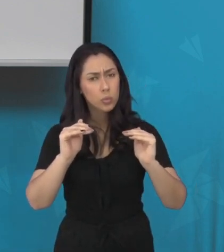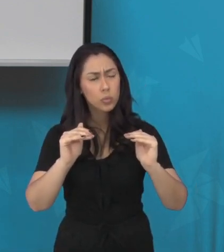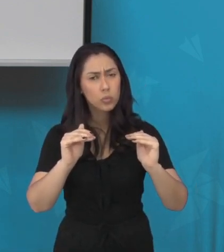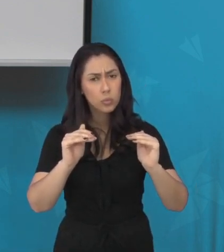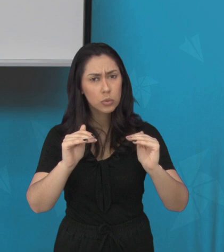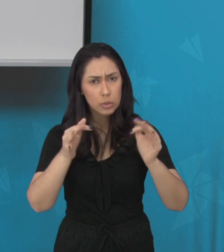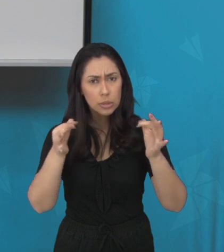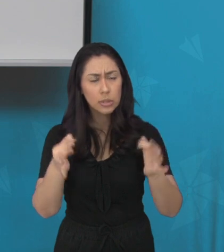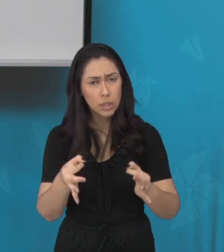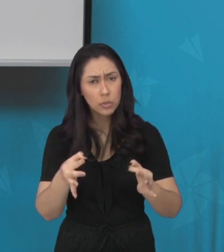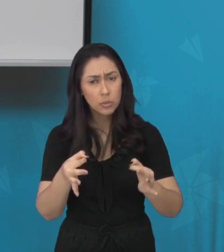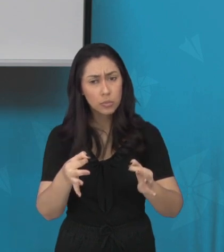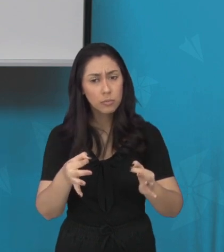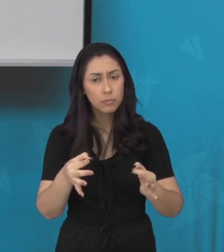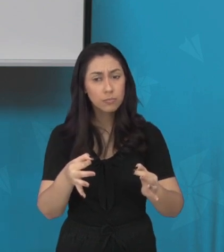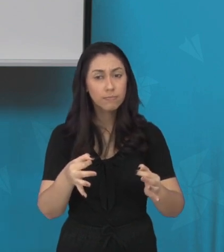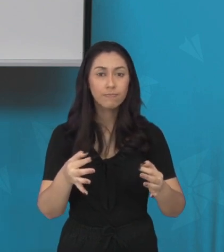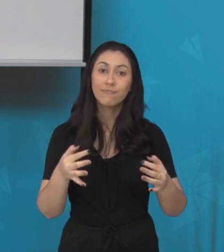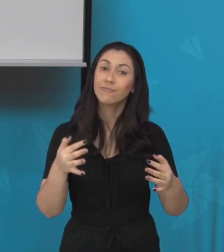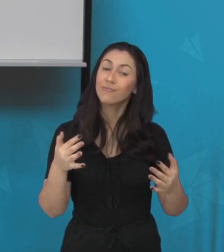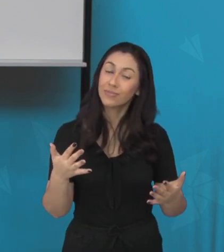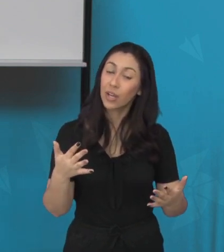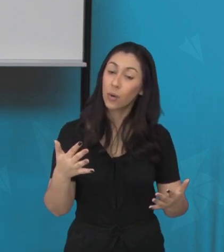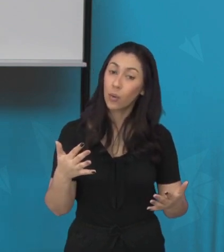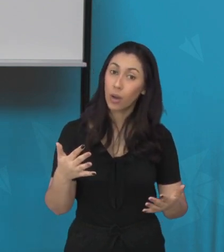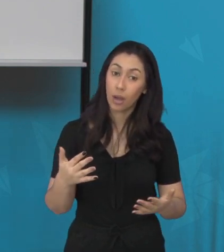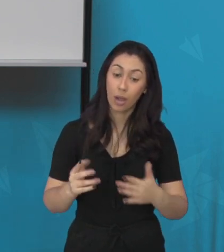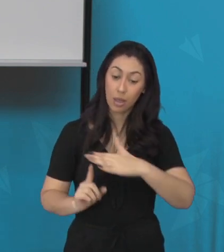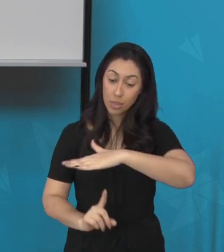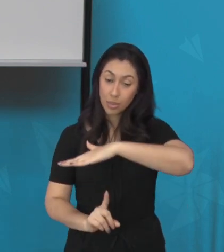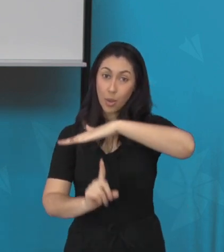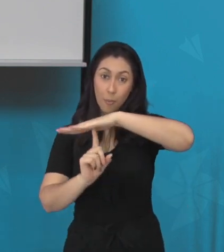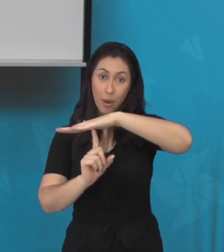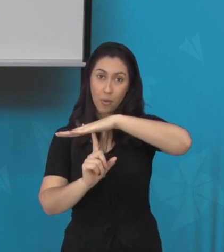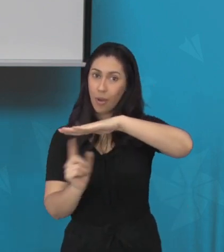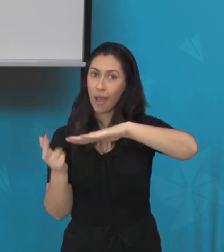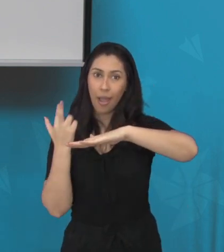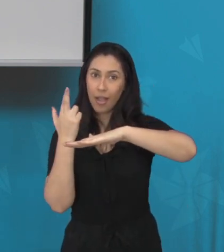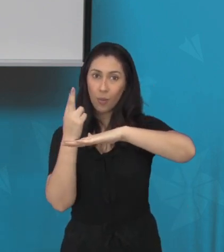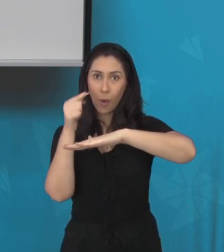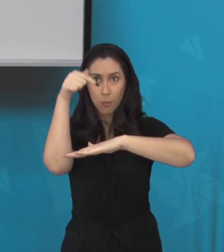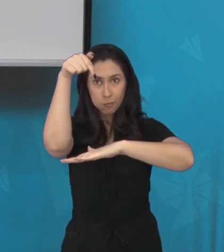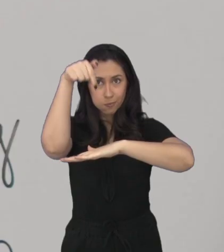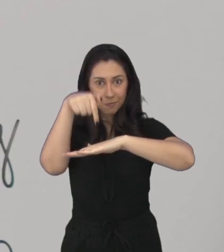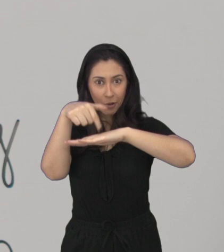inercial, de equilíbrio, velocidade constante, normal igual ao peso. Beleza?